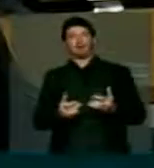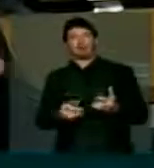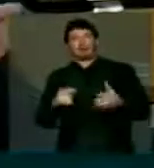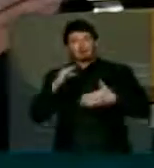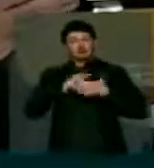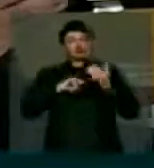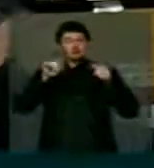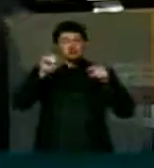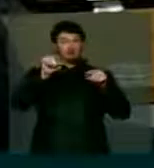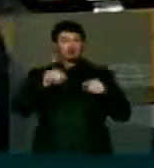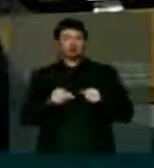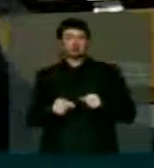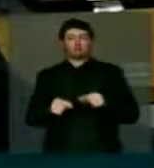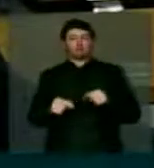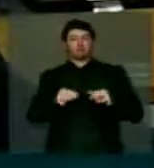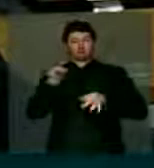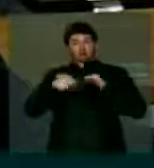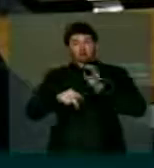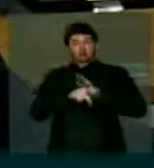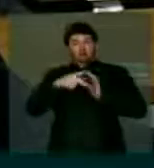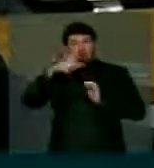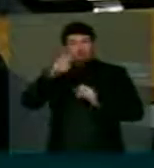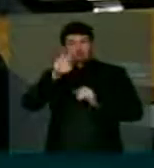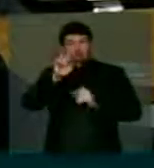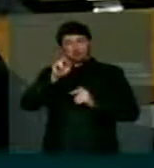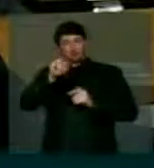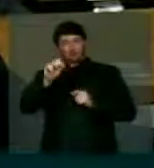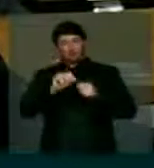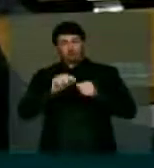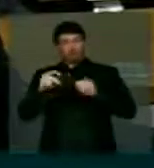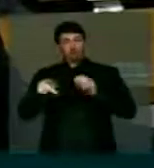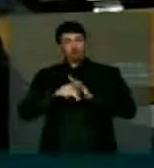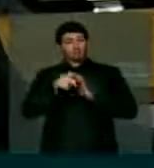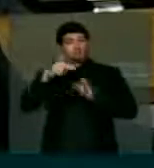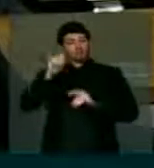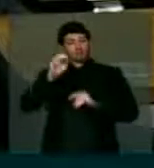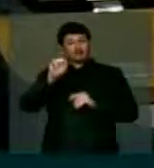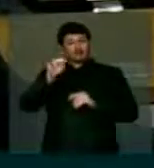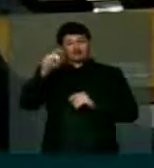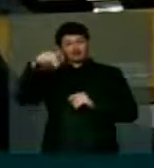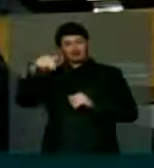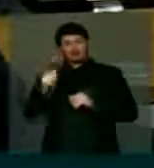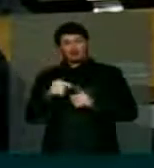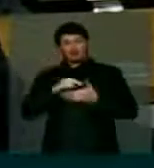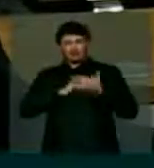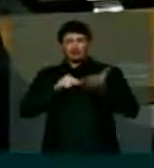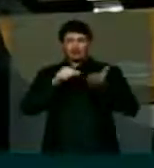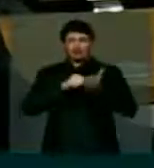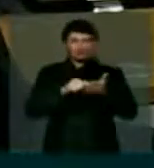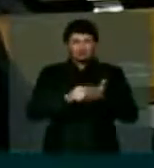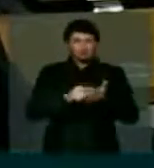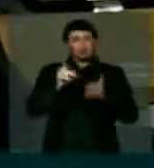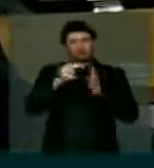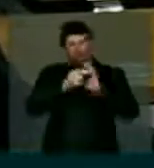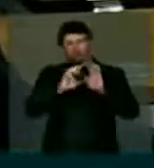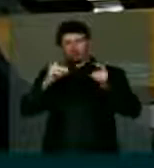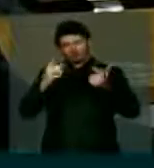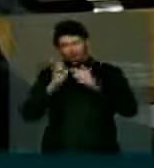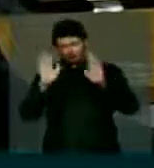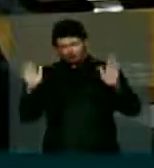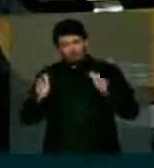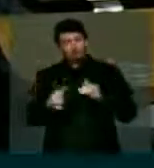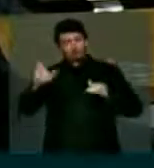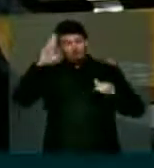desse documento que o setor jurídico da Petrobras deu para a compra de Pasadena. Nesse documento, e eram premissas evidentes,